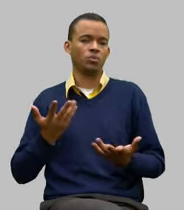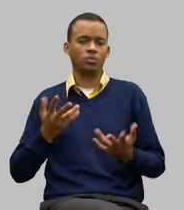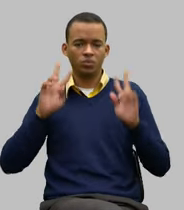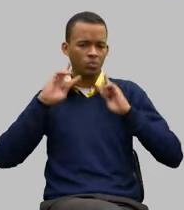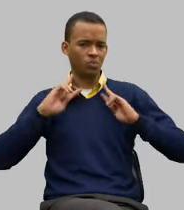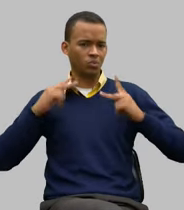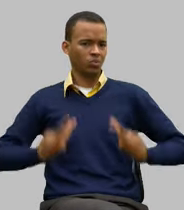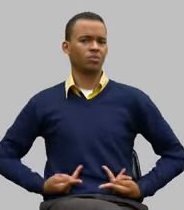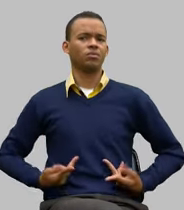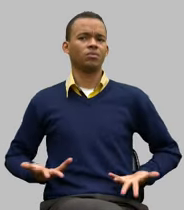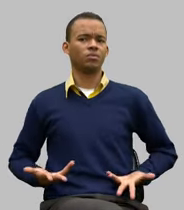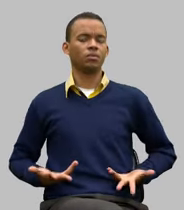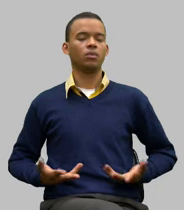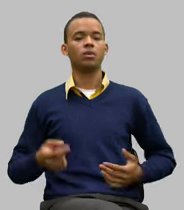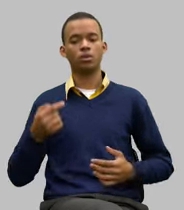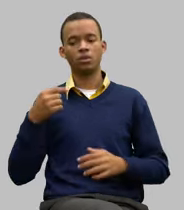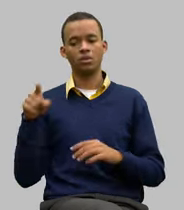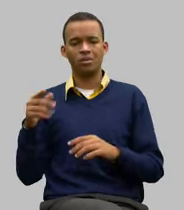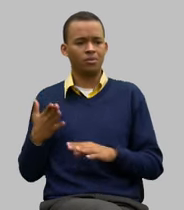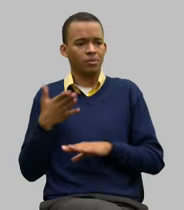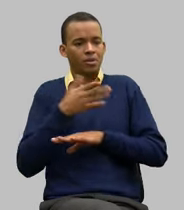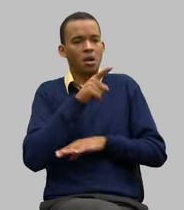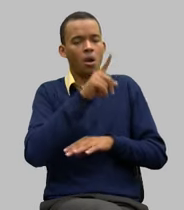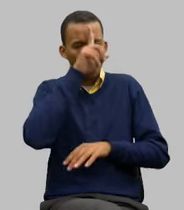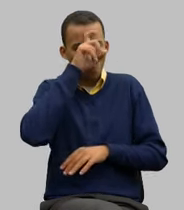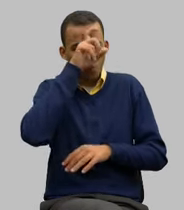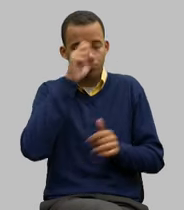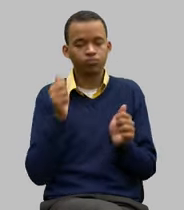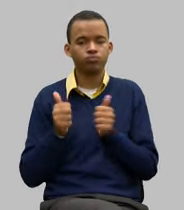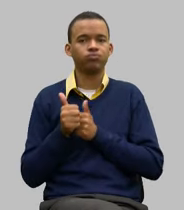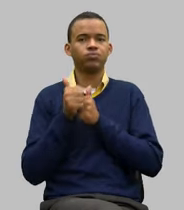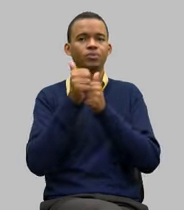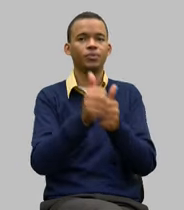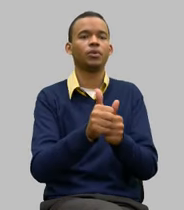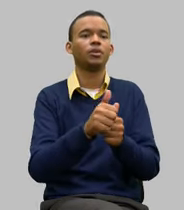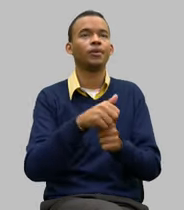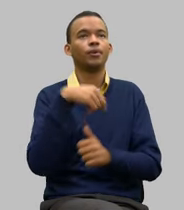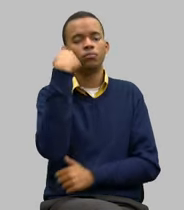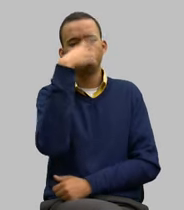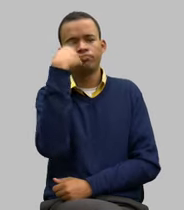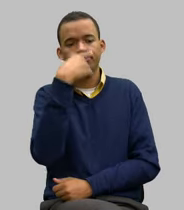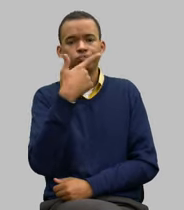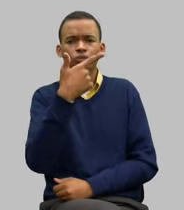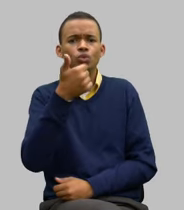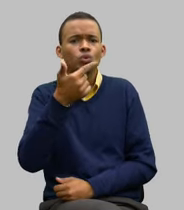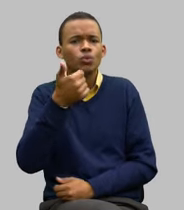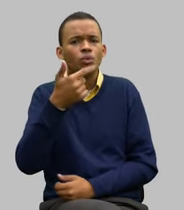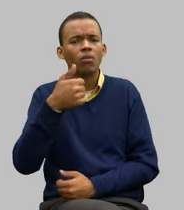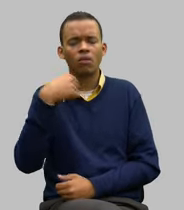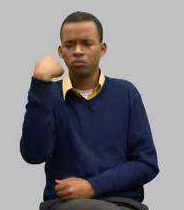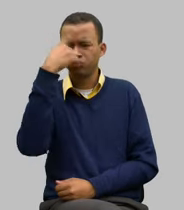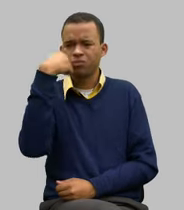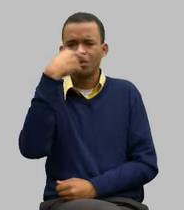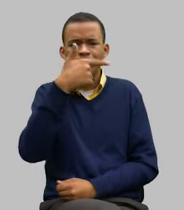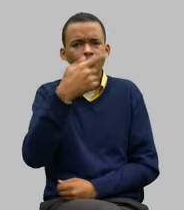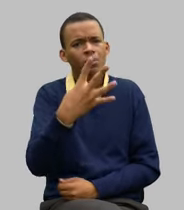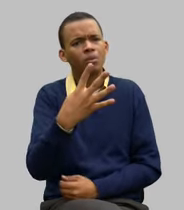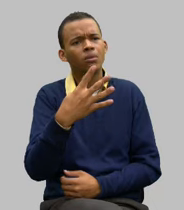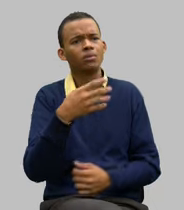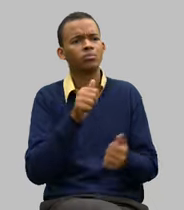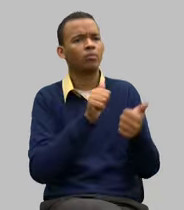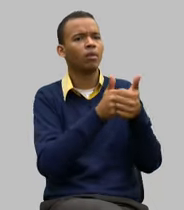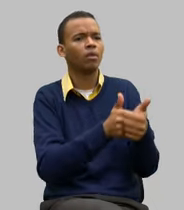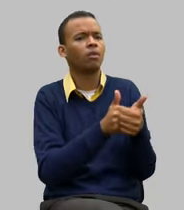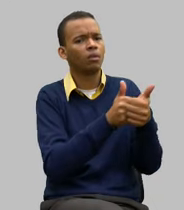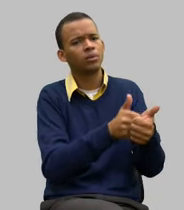porta de um hospital onde o preso tá lá e ficar 12 horas em pé 24 horas num escala sem que